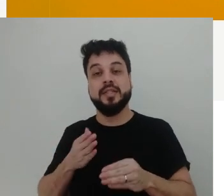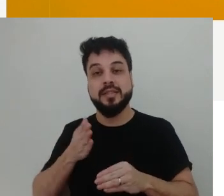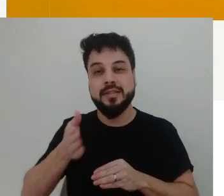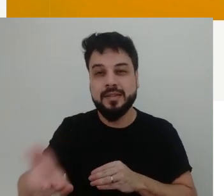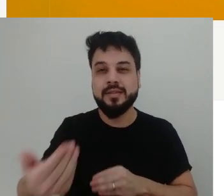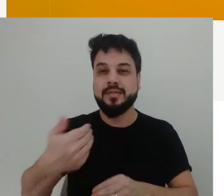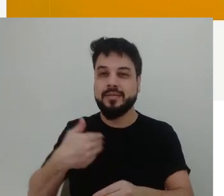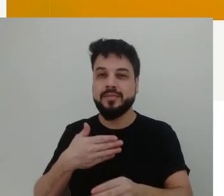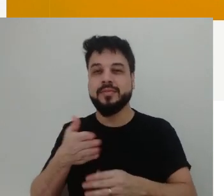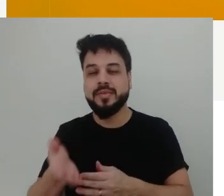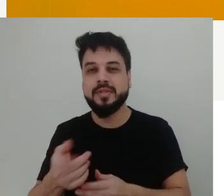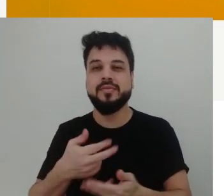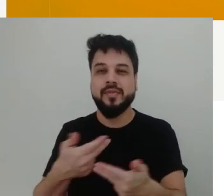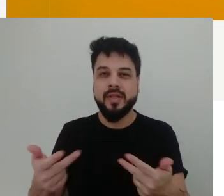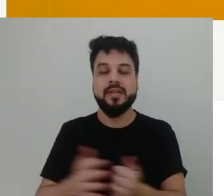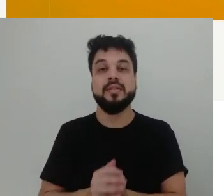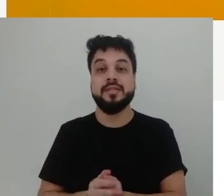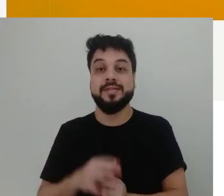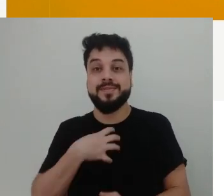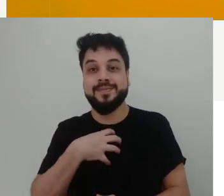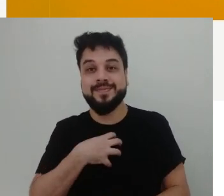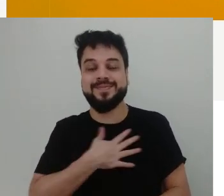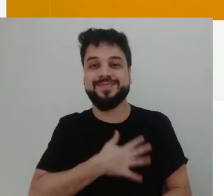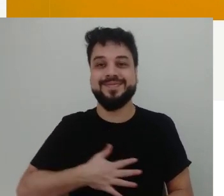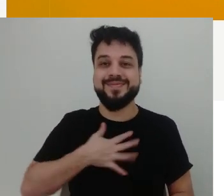para quem quiser responder.